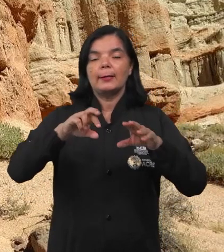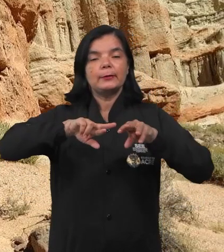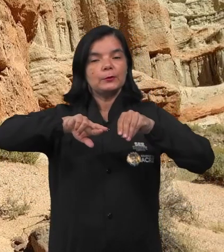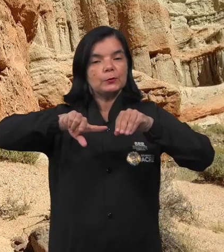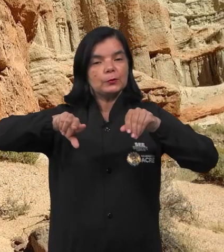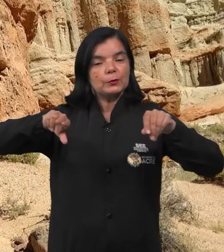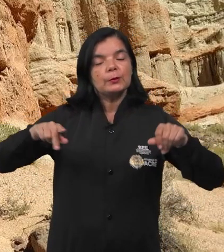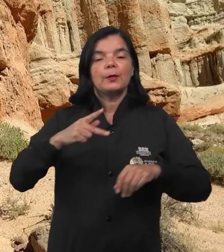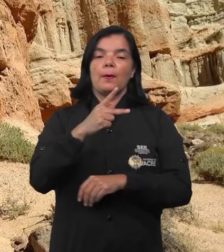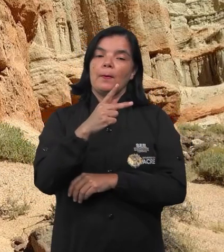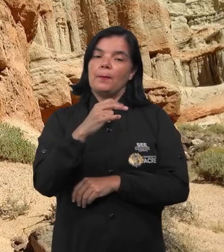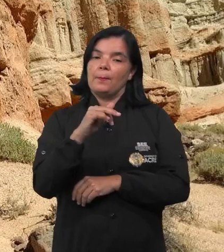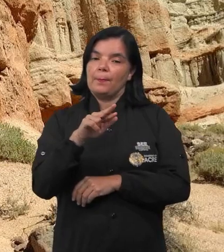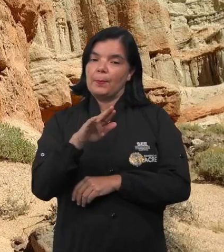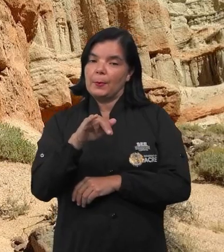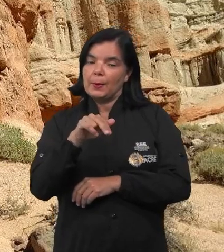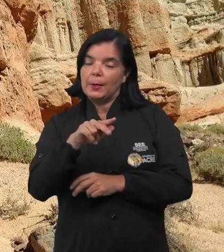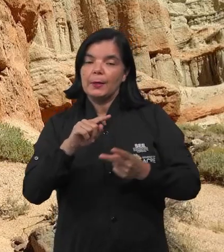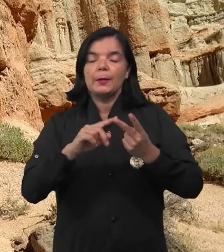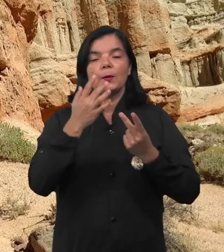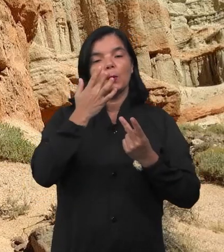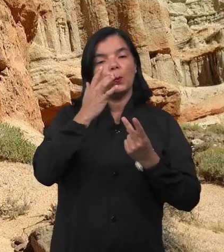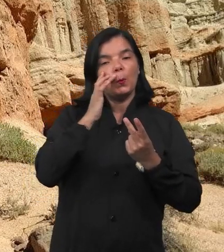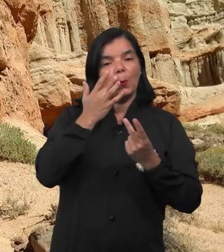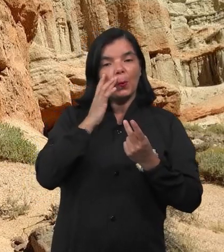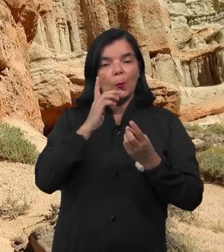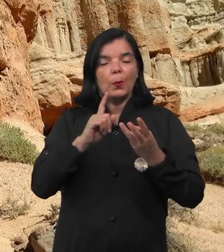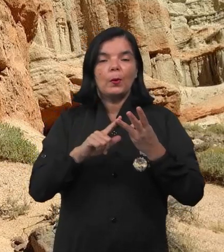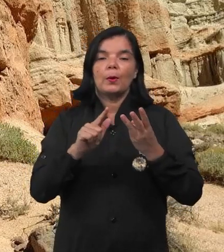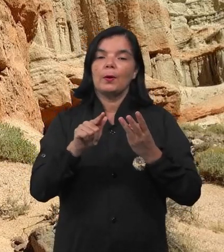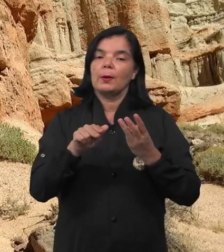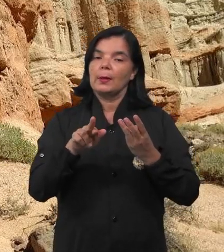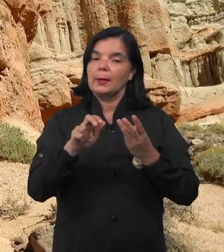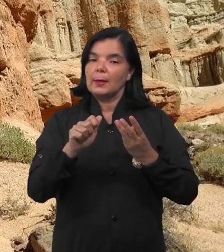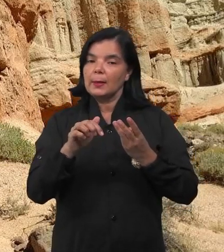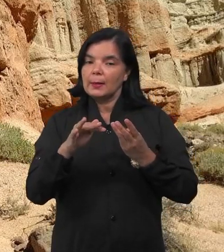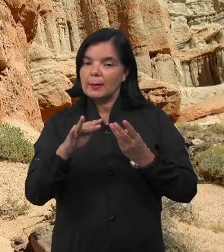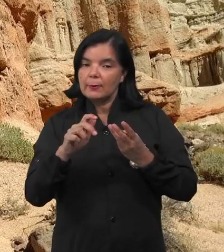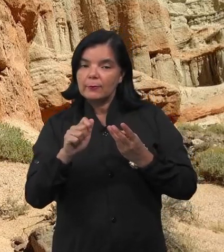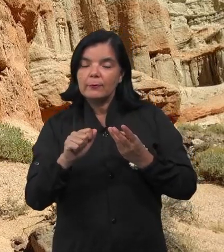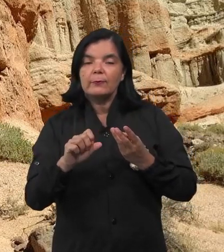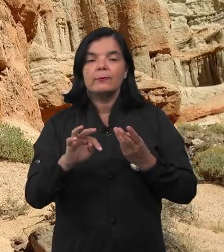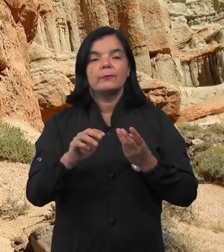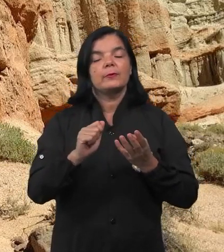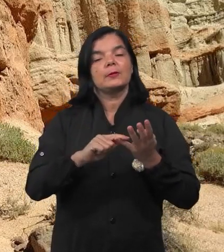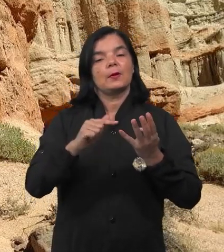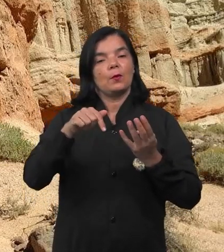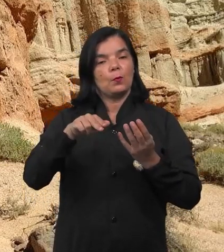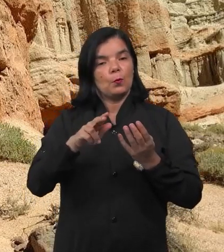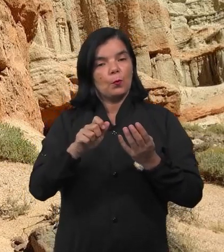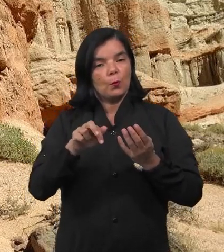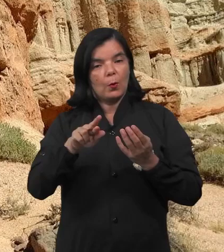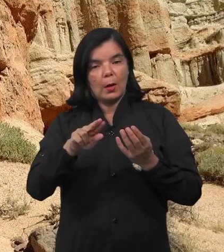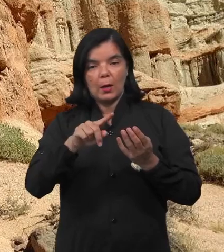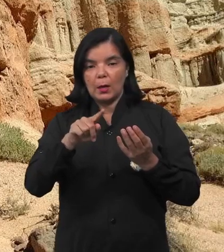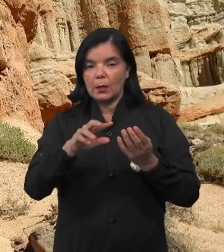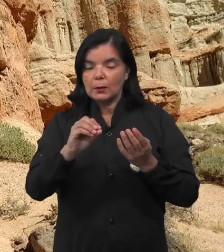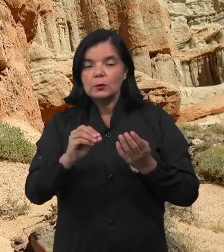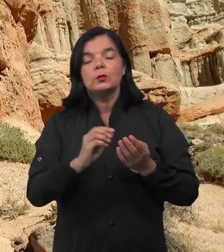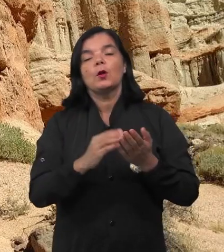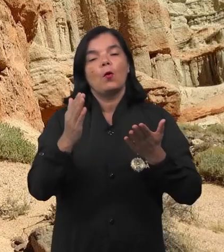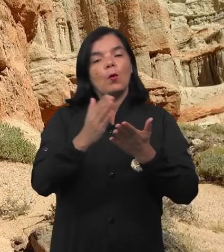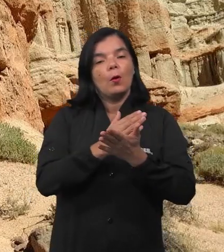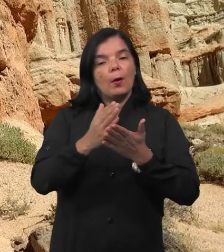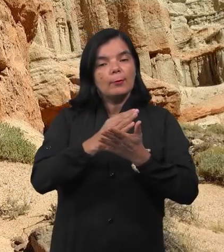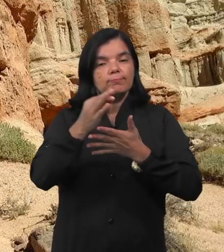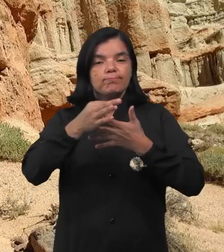né? Pirita, ouro de tolo, grafita, quartzo. Então a gente viu alguns